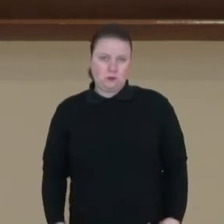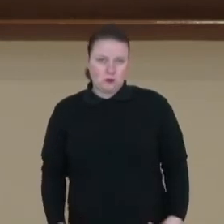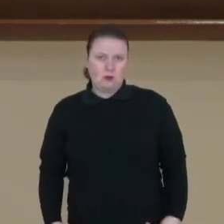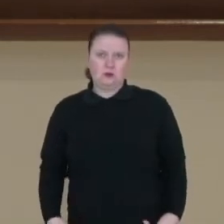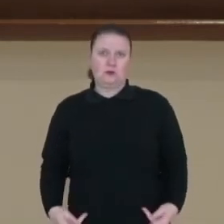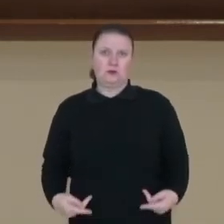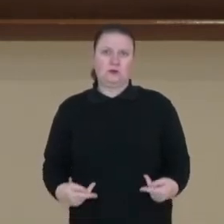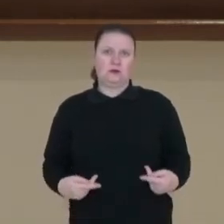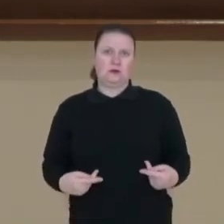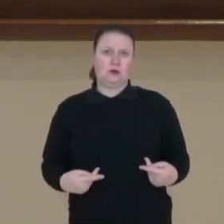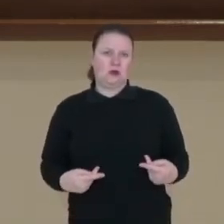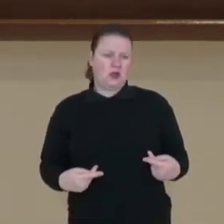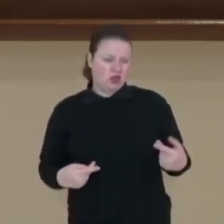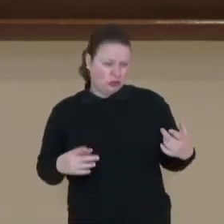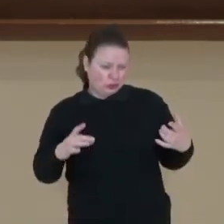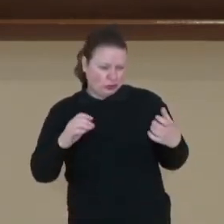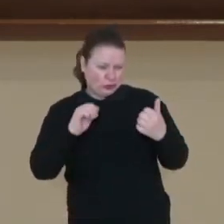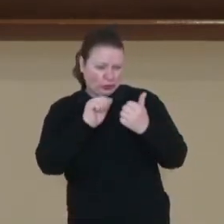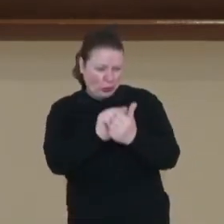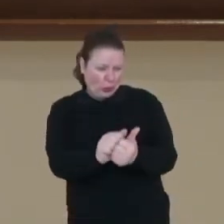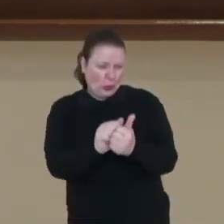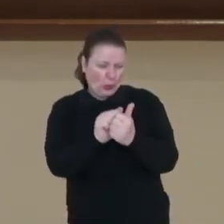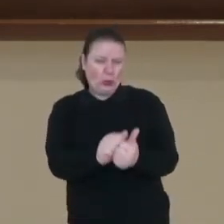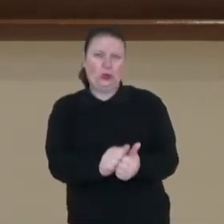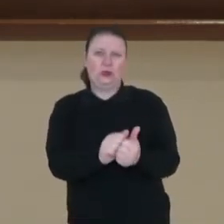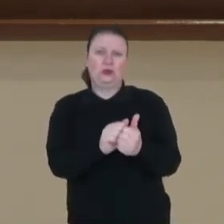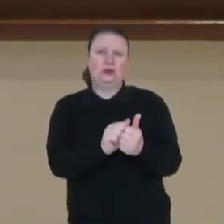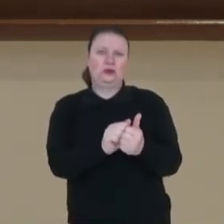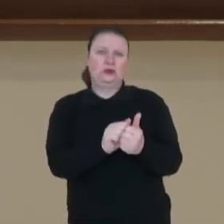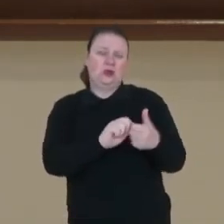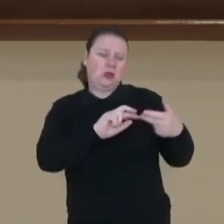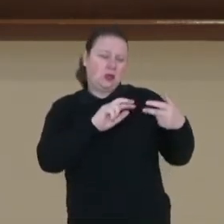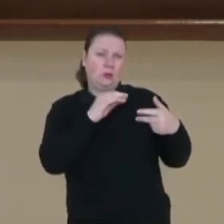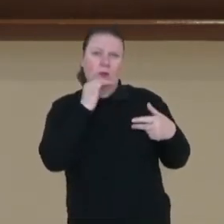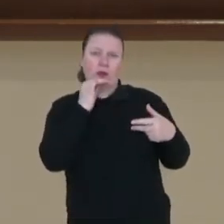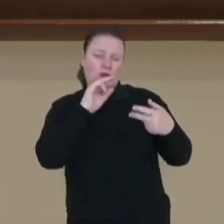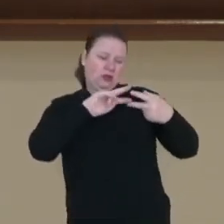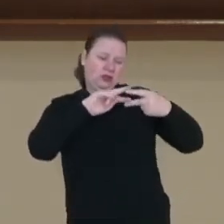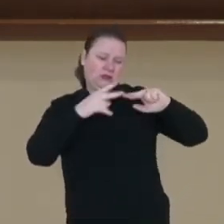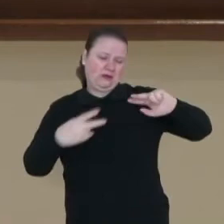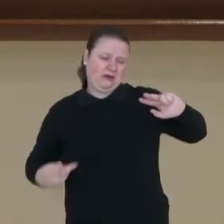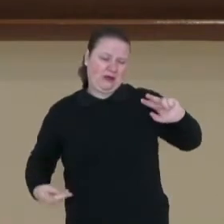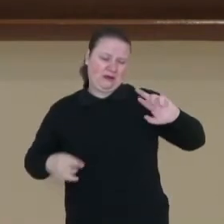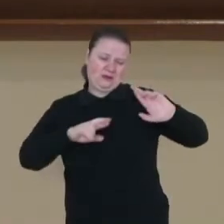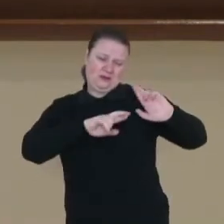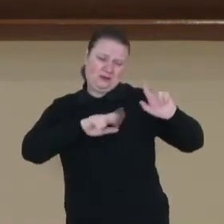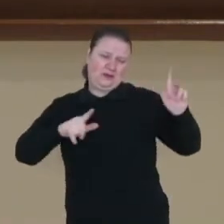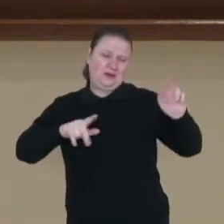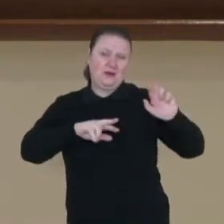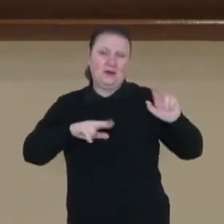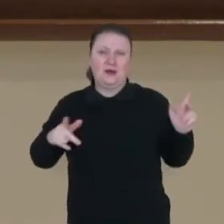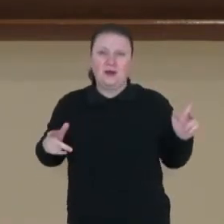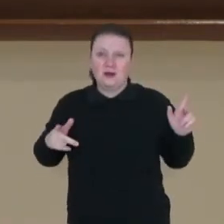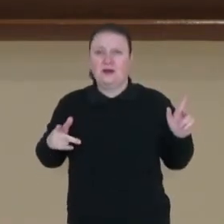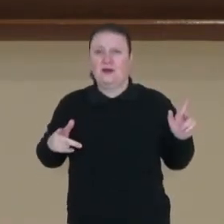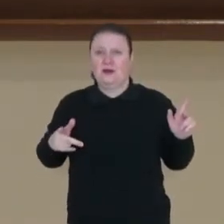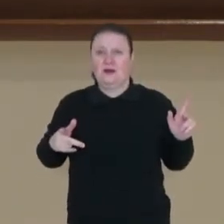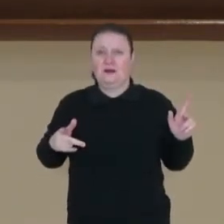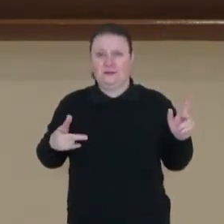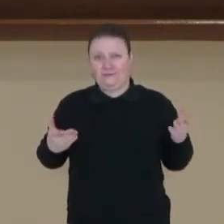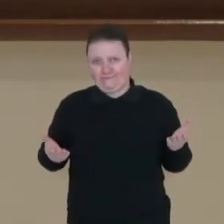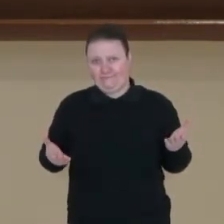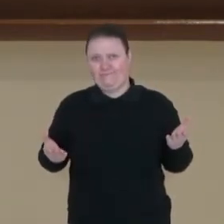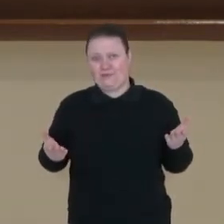eram todos pertencentes à mesma linhagem, né, genética, eram pessoas, seres, raças diferentes de seres